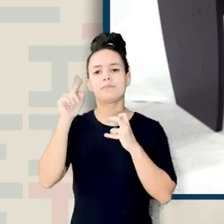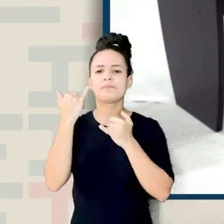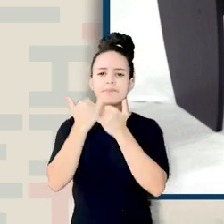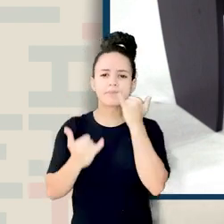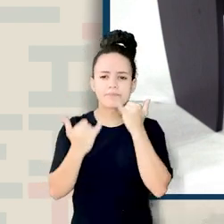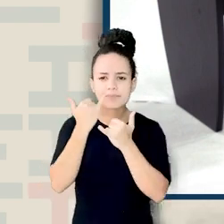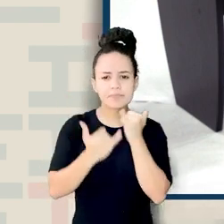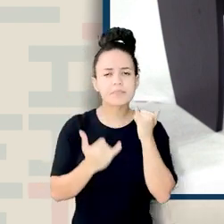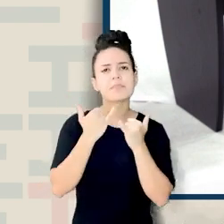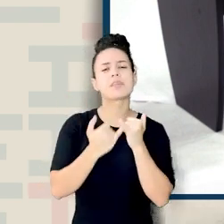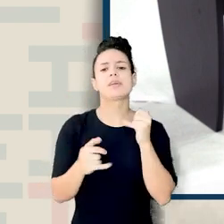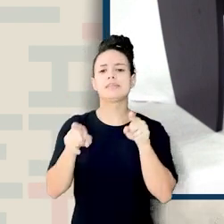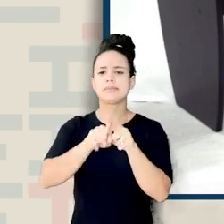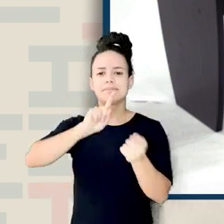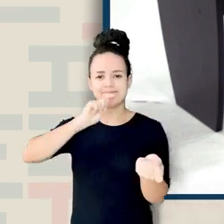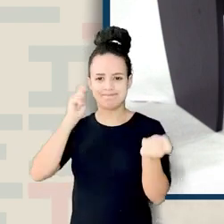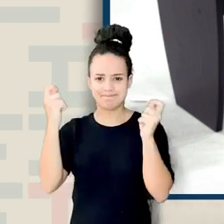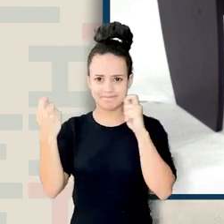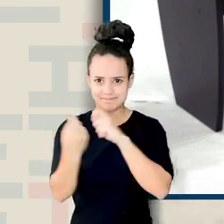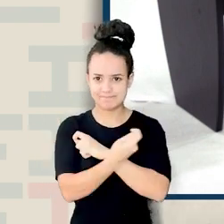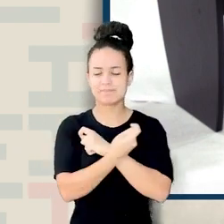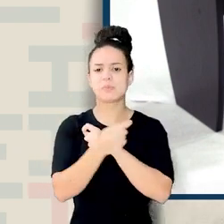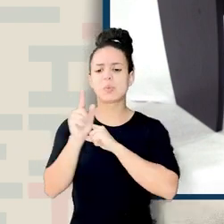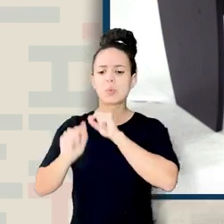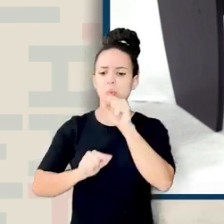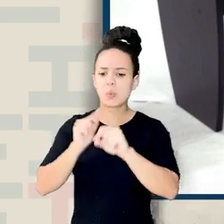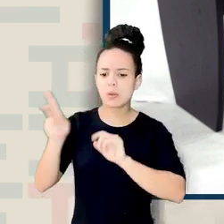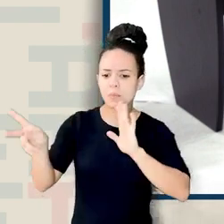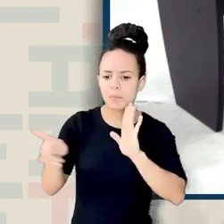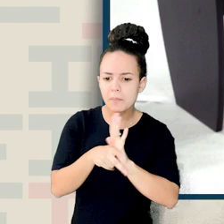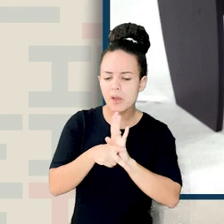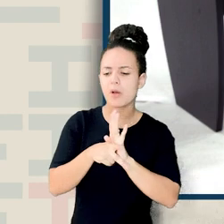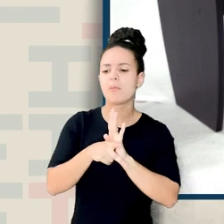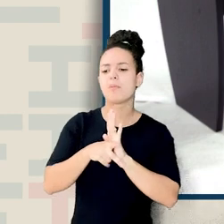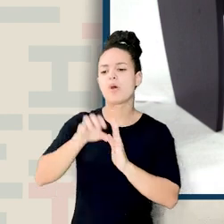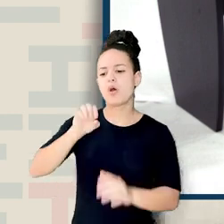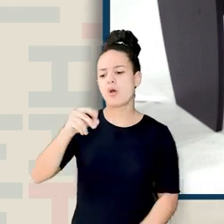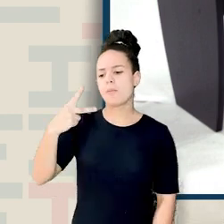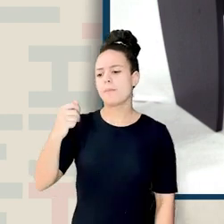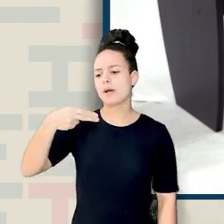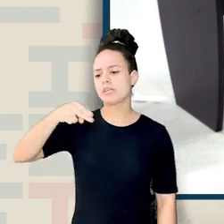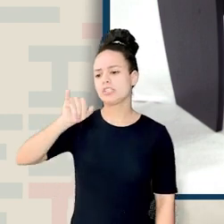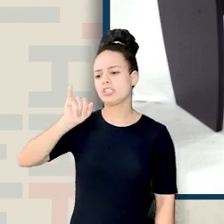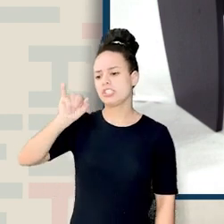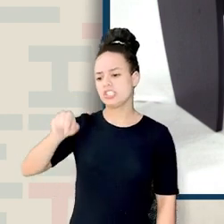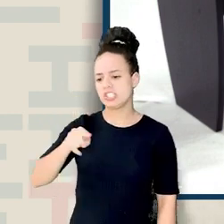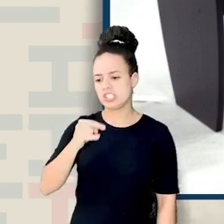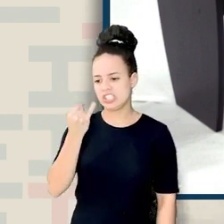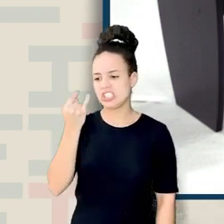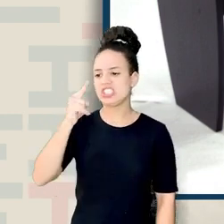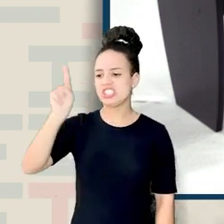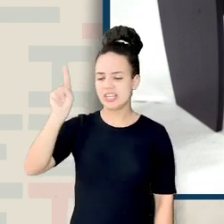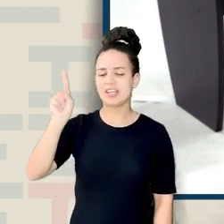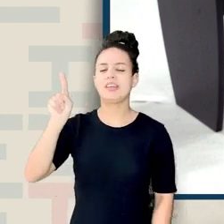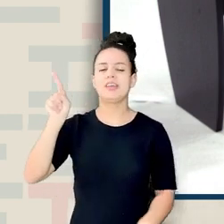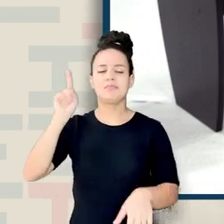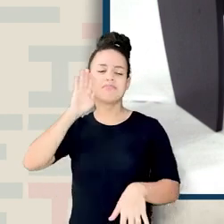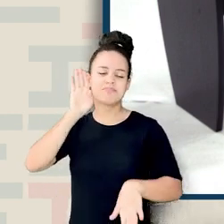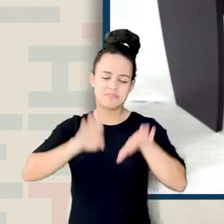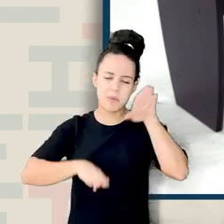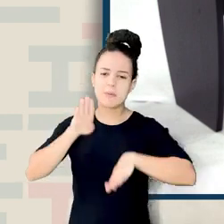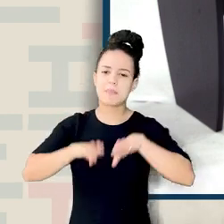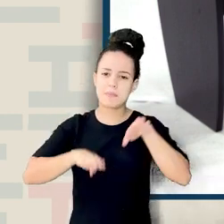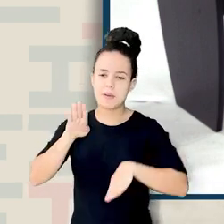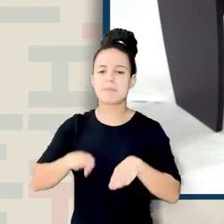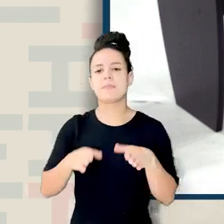similaridade e uma adaptação do que se traz no toque do Opanigé, mais originalmente feito pelos tambores, né, de